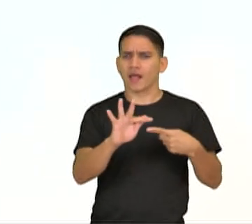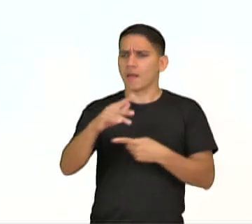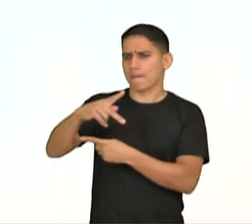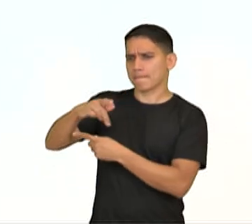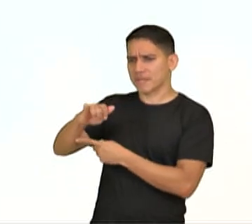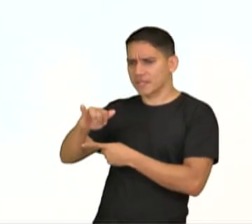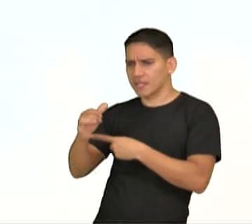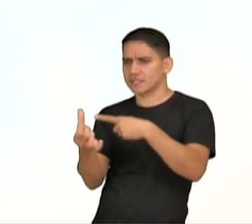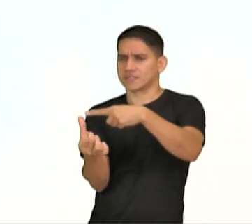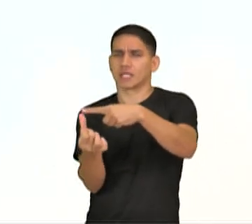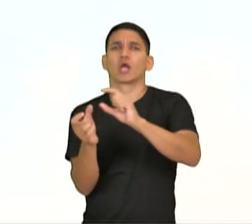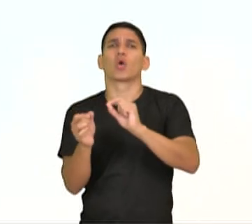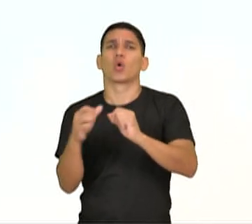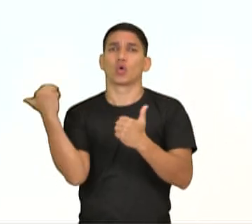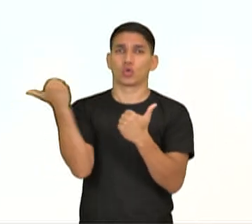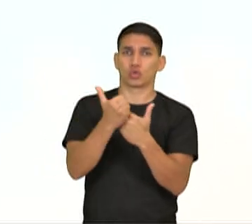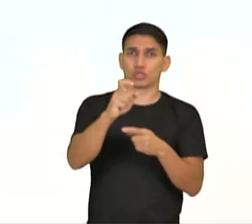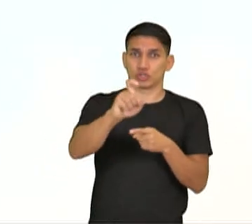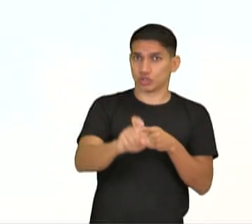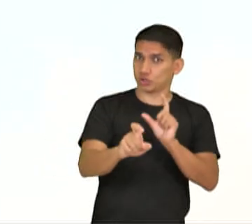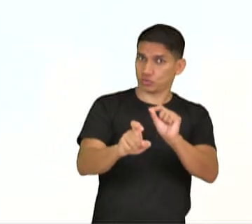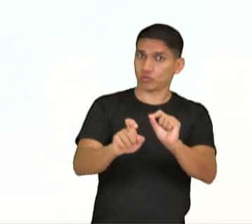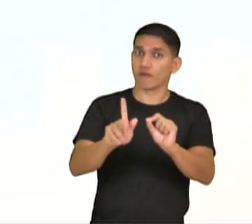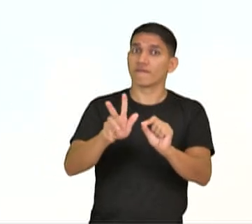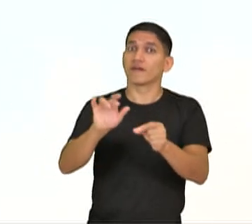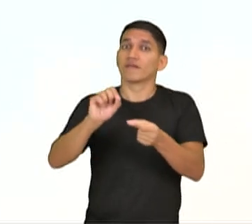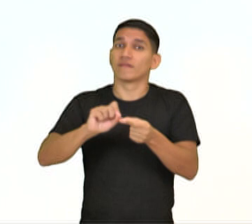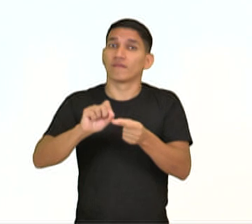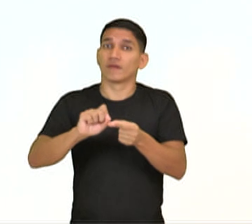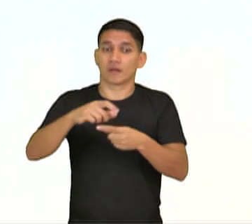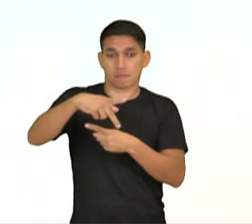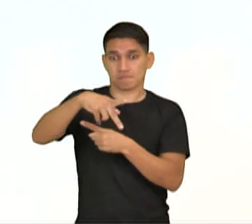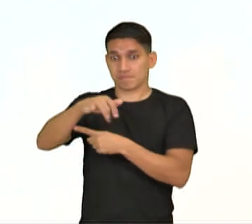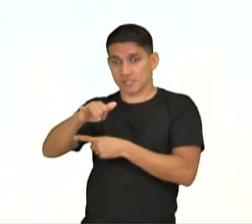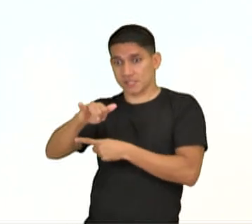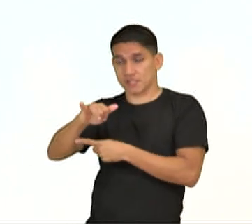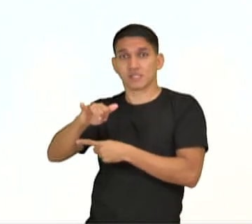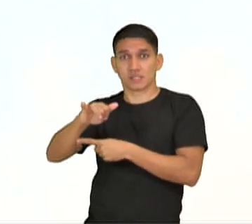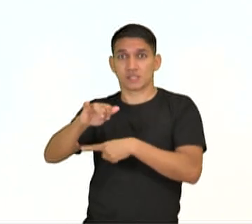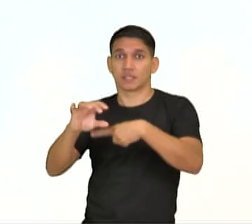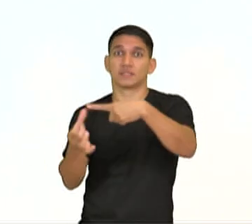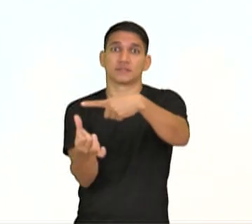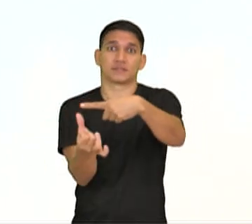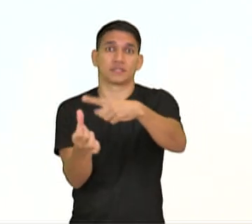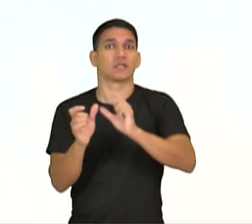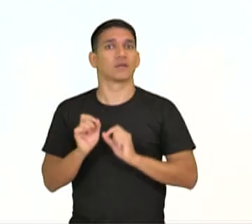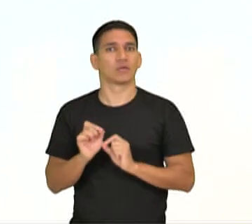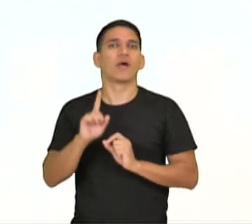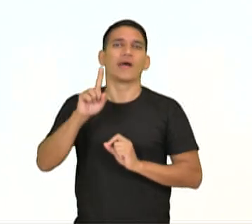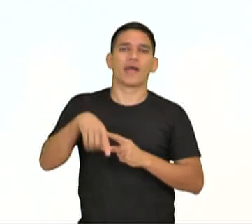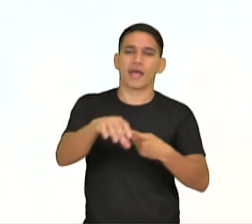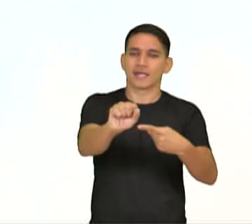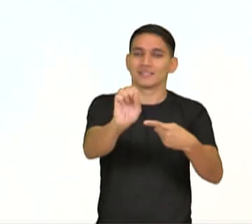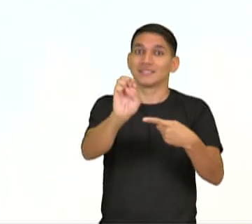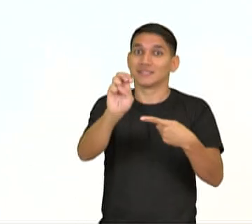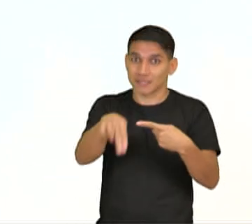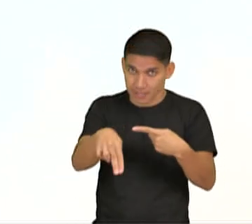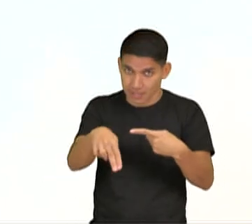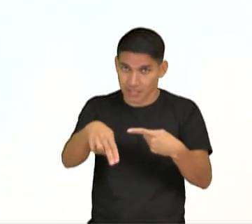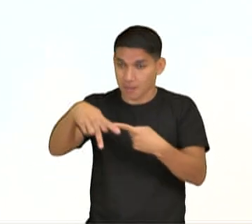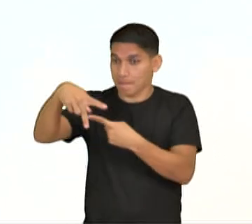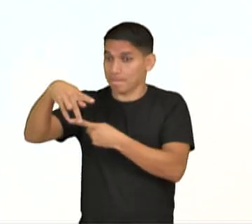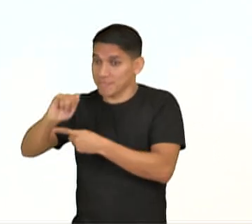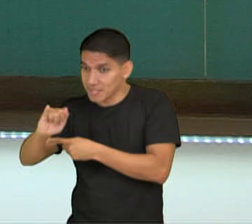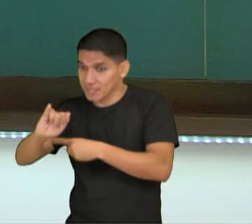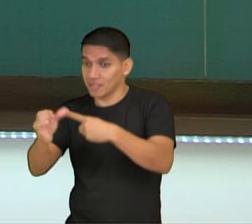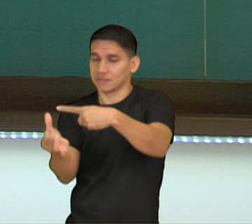6, no lugar do x eu vou colocar π sobre 6. Então eu vou calcular seno de π sobre 6.